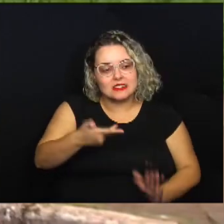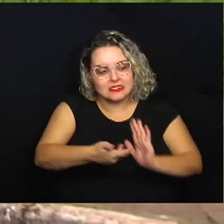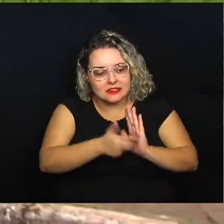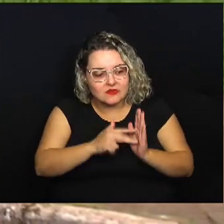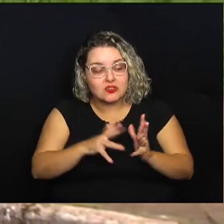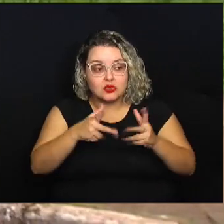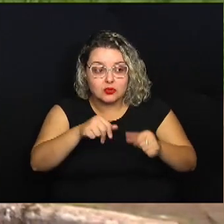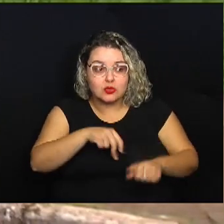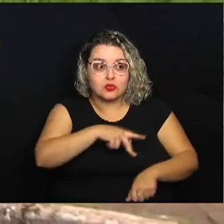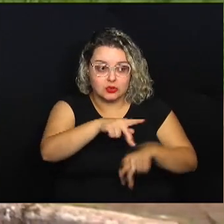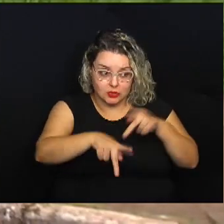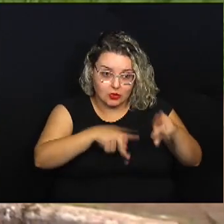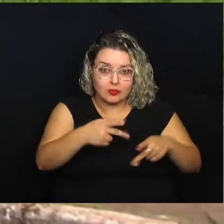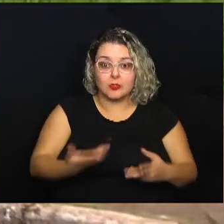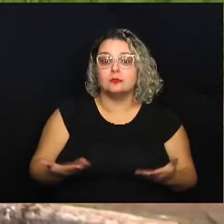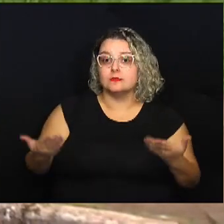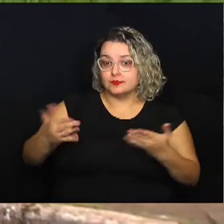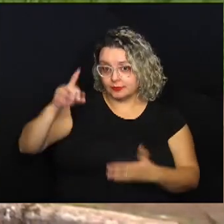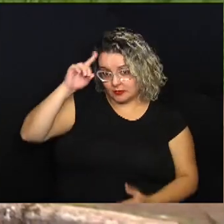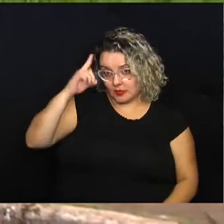Hoje, dia 19, né,